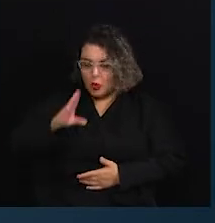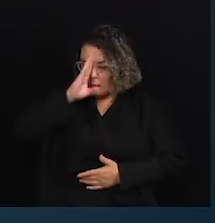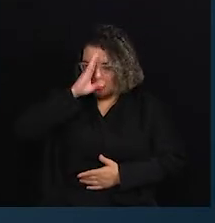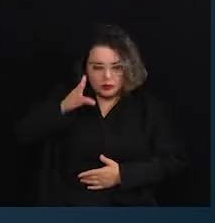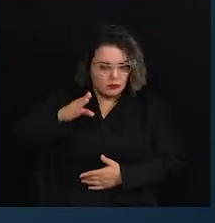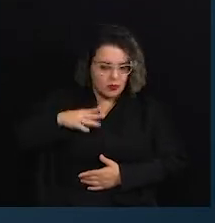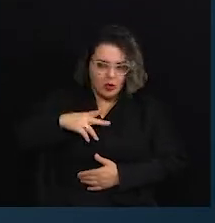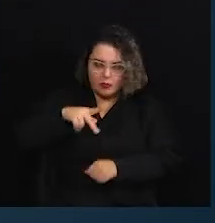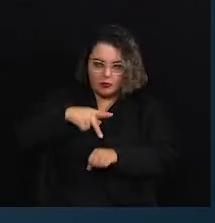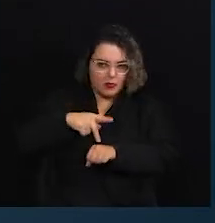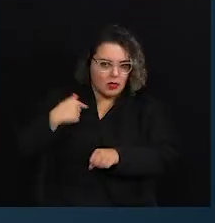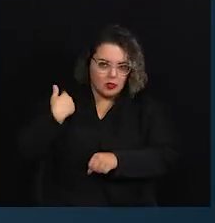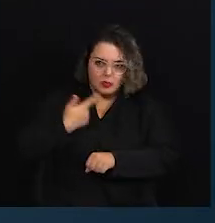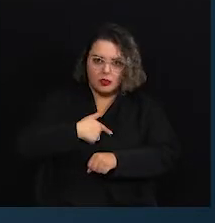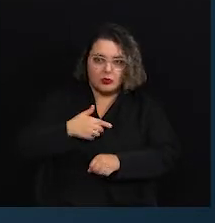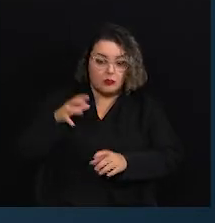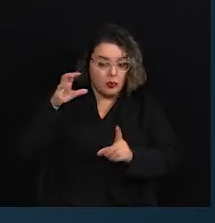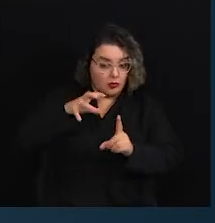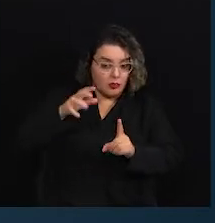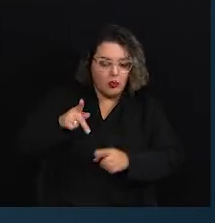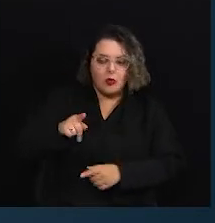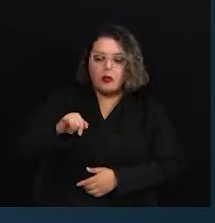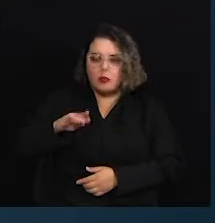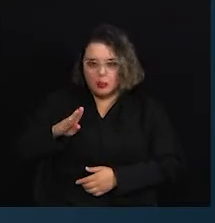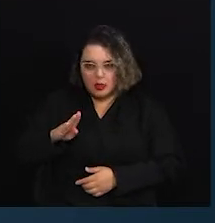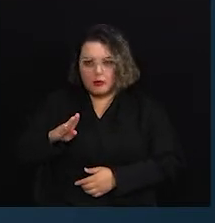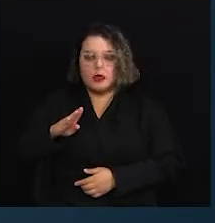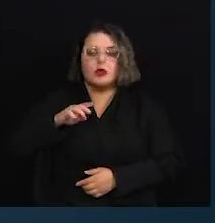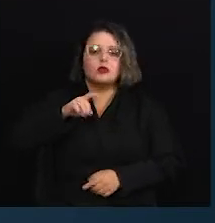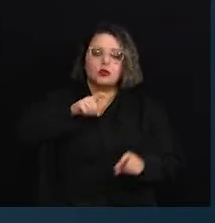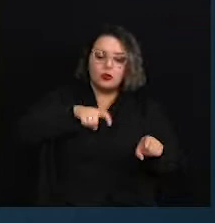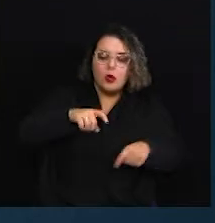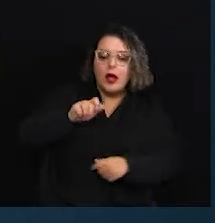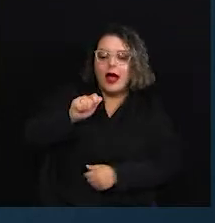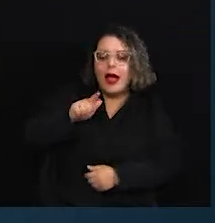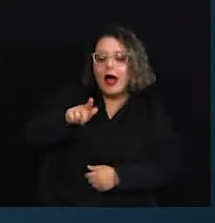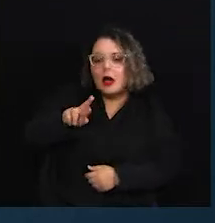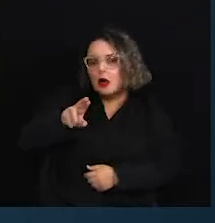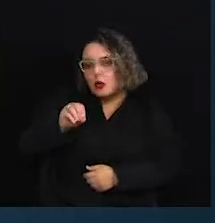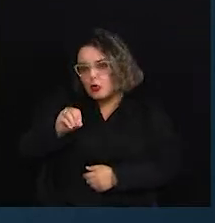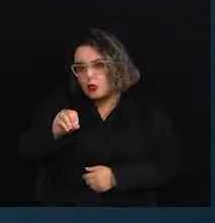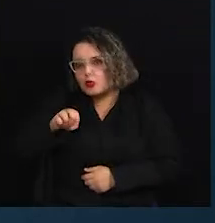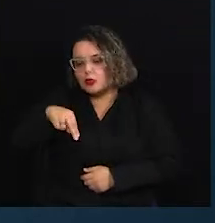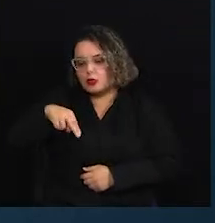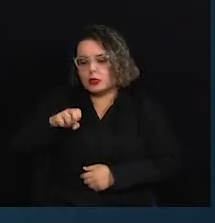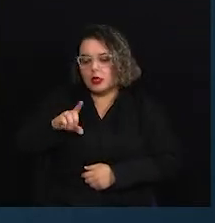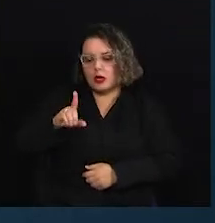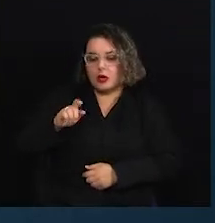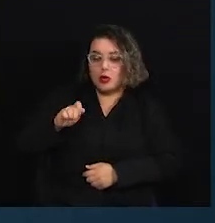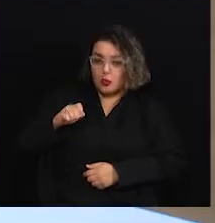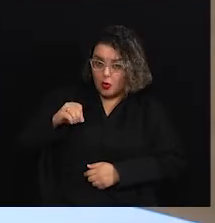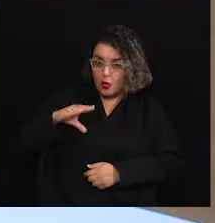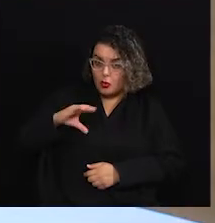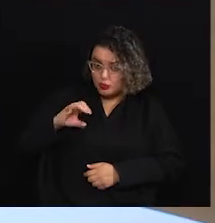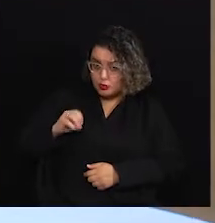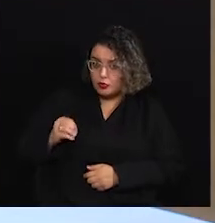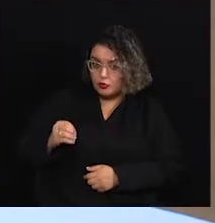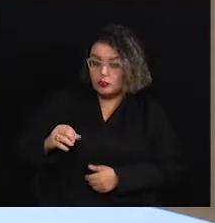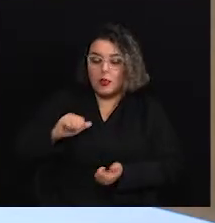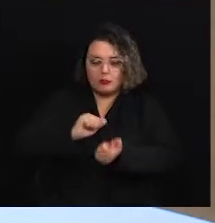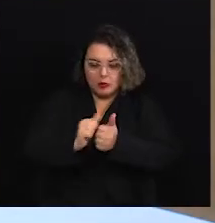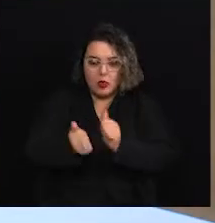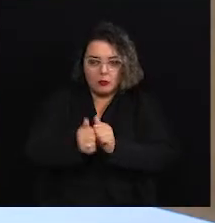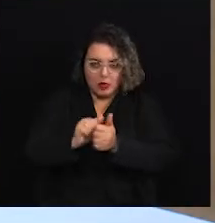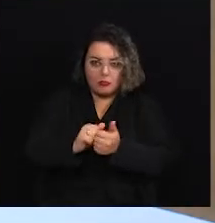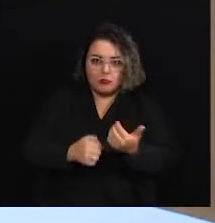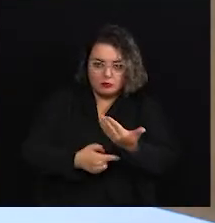nosso país, que influencia diretamente no PIB, a parte do agronegócio. Dessa forma, a gente começou a adaptar essa tecnologia, que